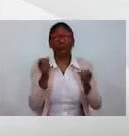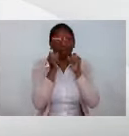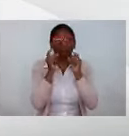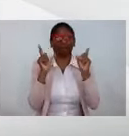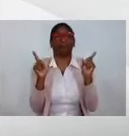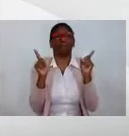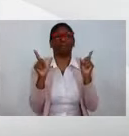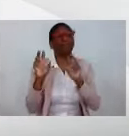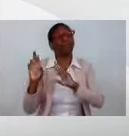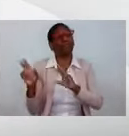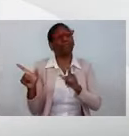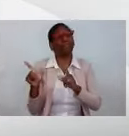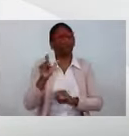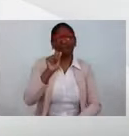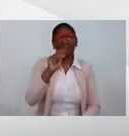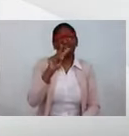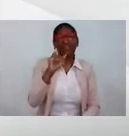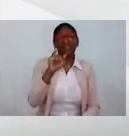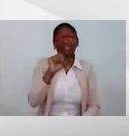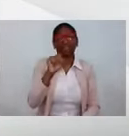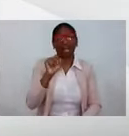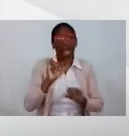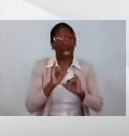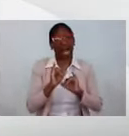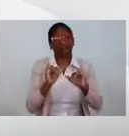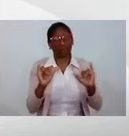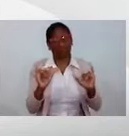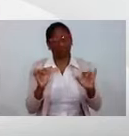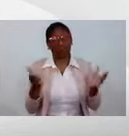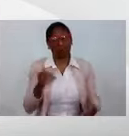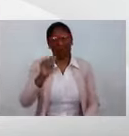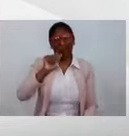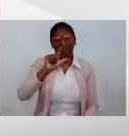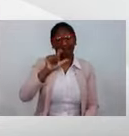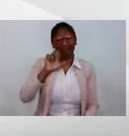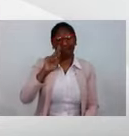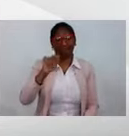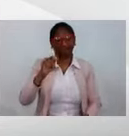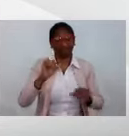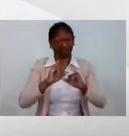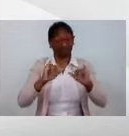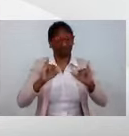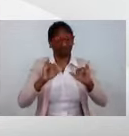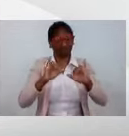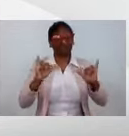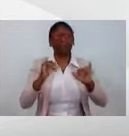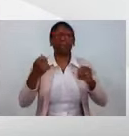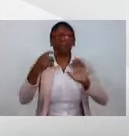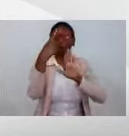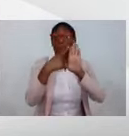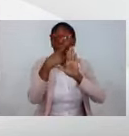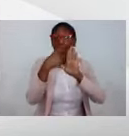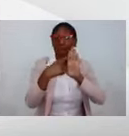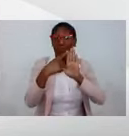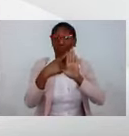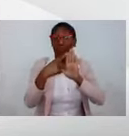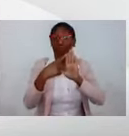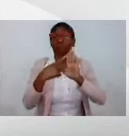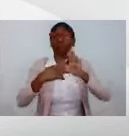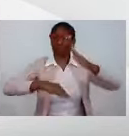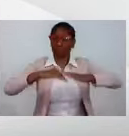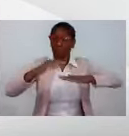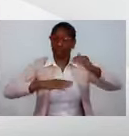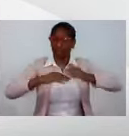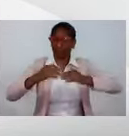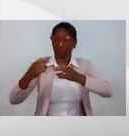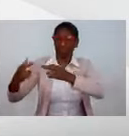Qual é a diferença da situação do alerta? É que a gente exige, por parte da reunião, a apresentação de um plano de ação. Né? Os municípios reunidos